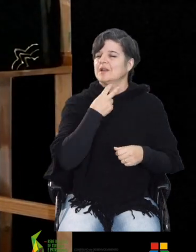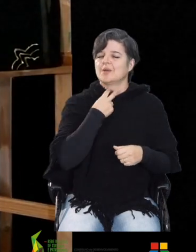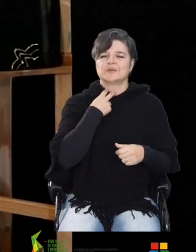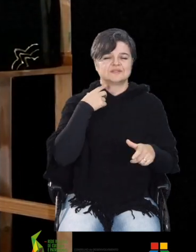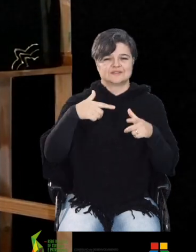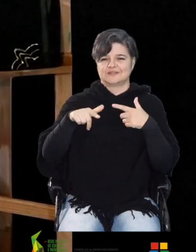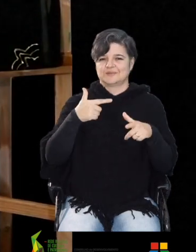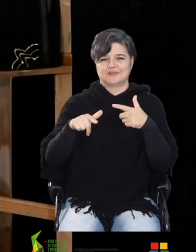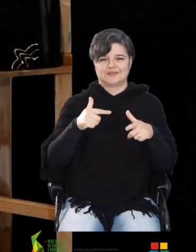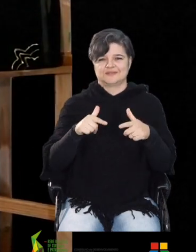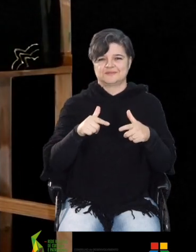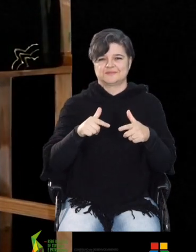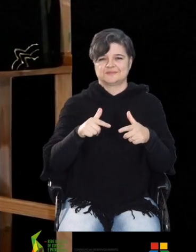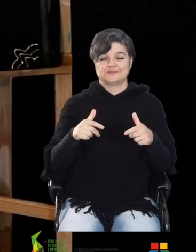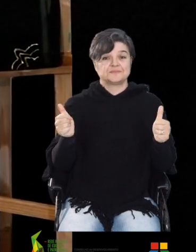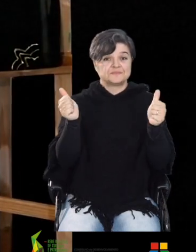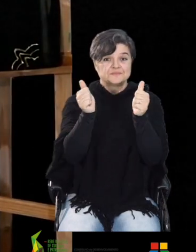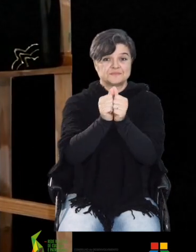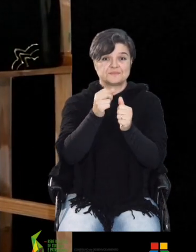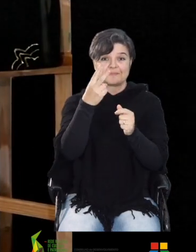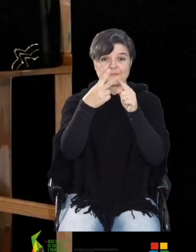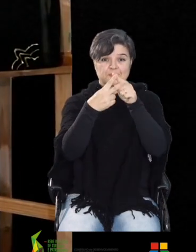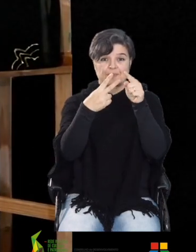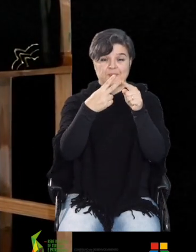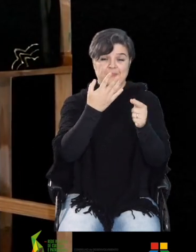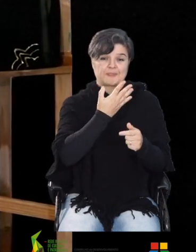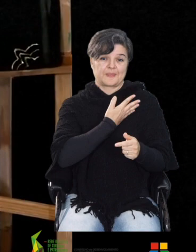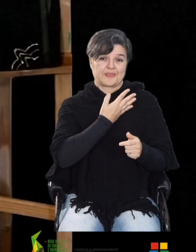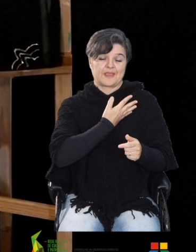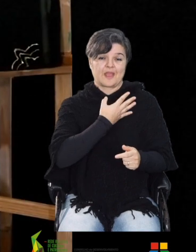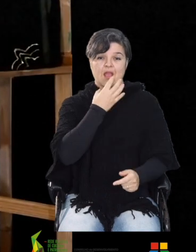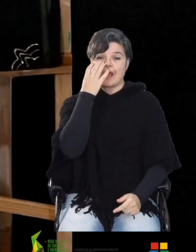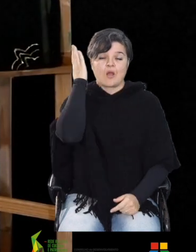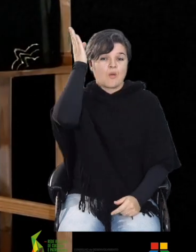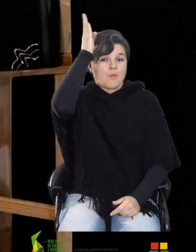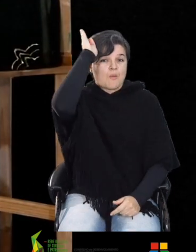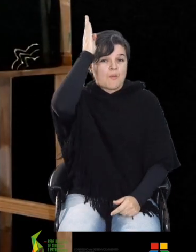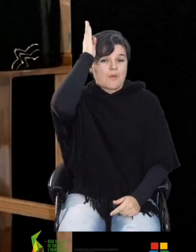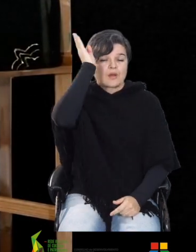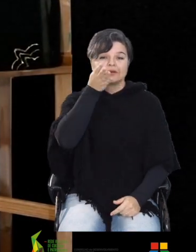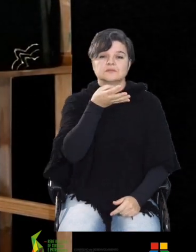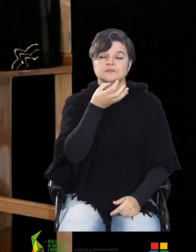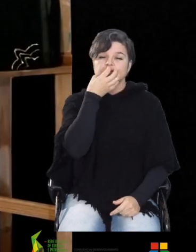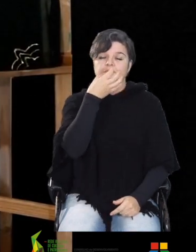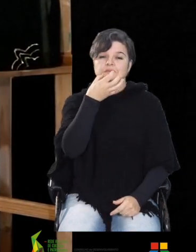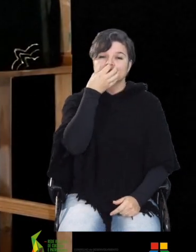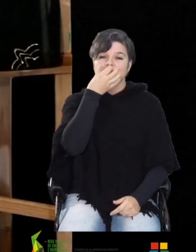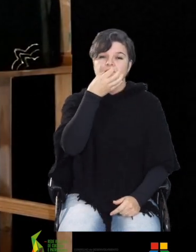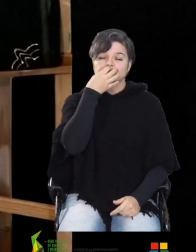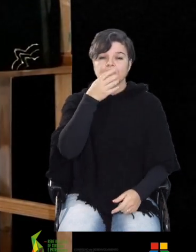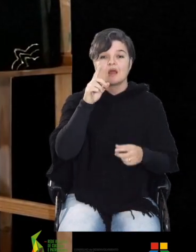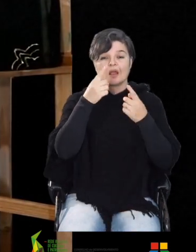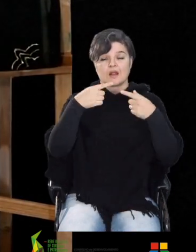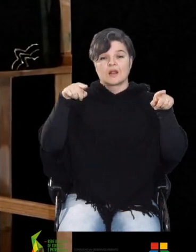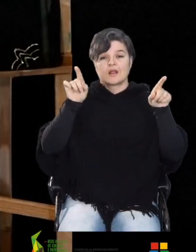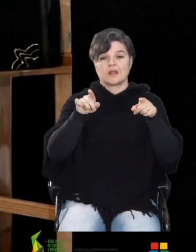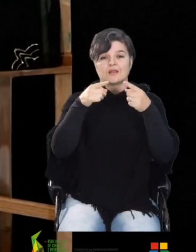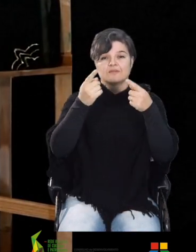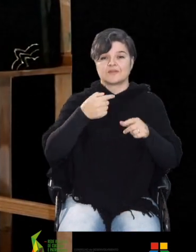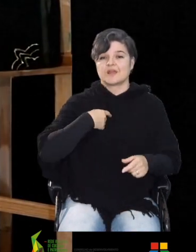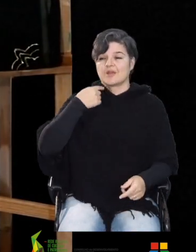ah e assim agora os dois amigos juntos seguiram cantando eu vou